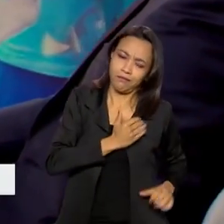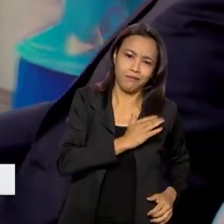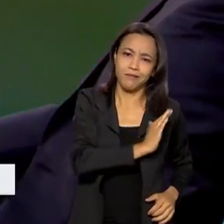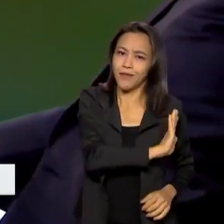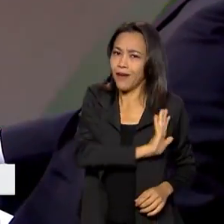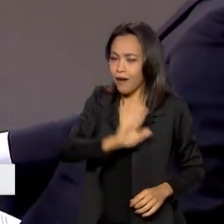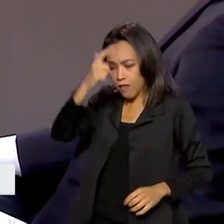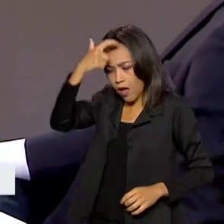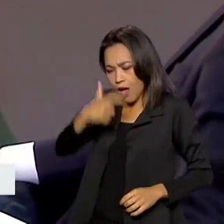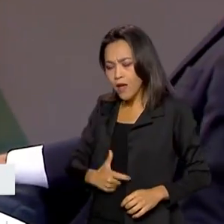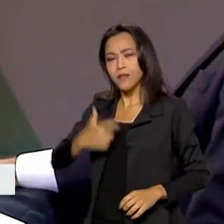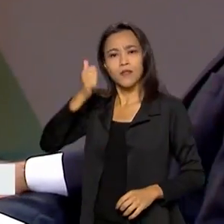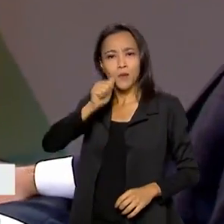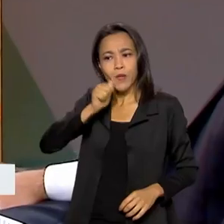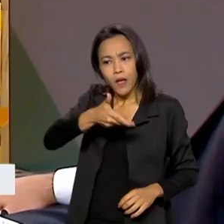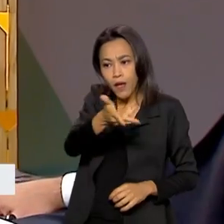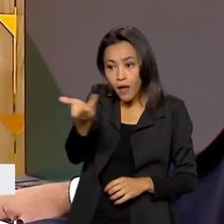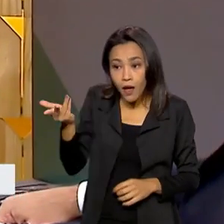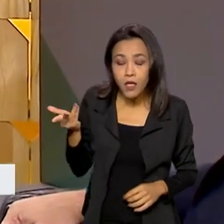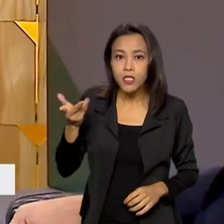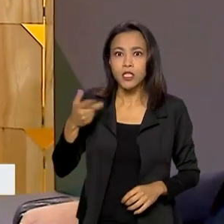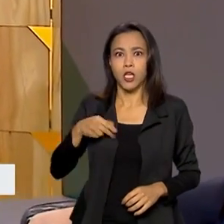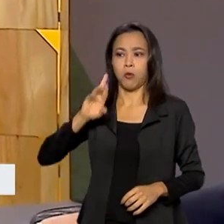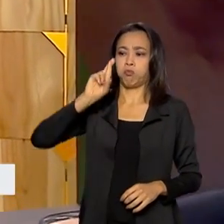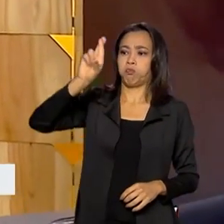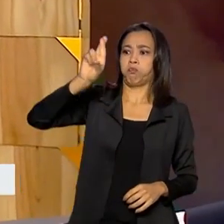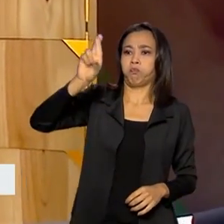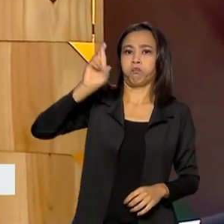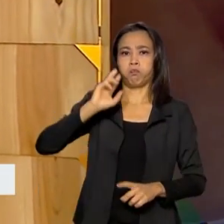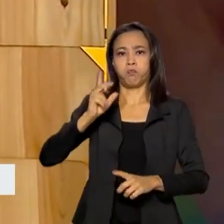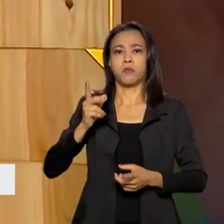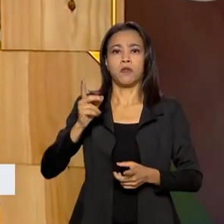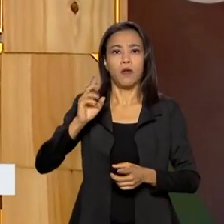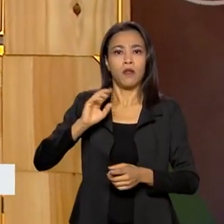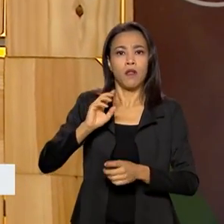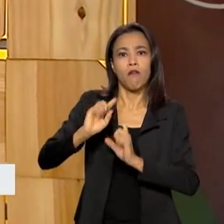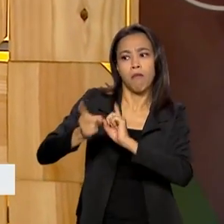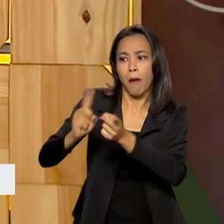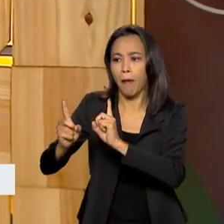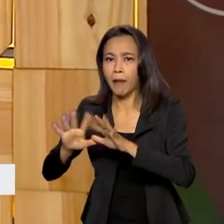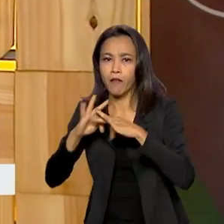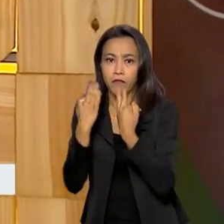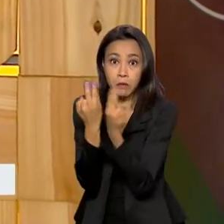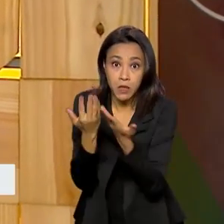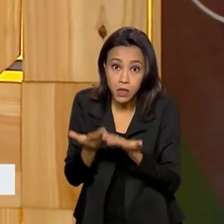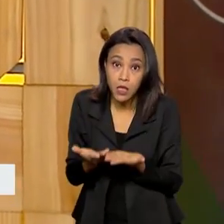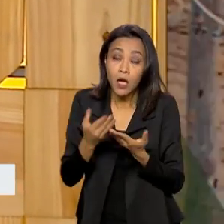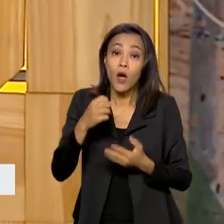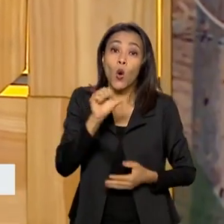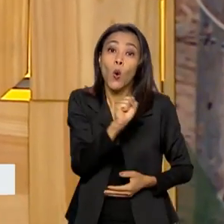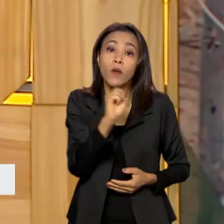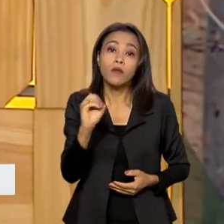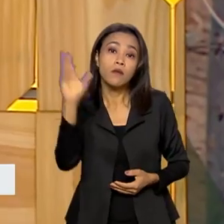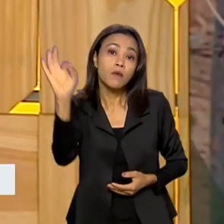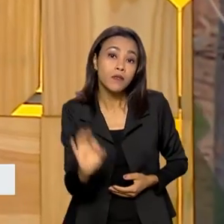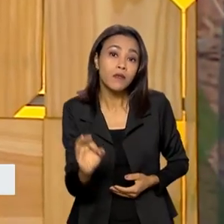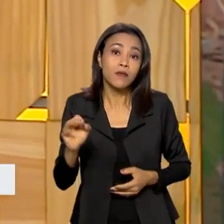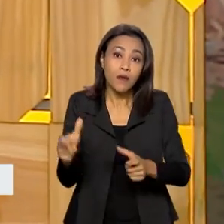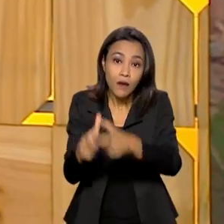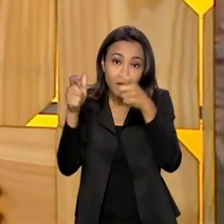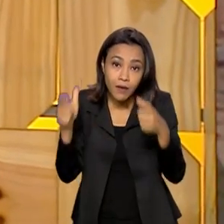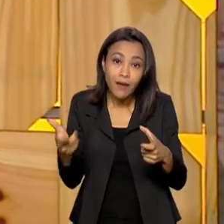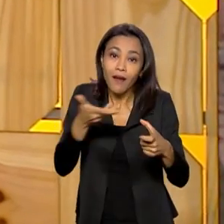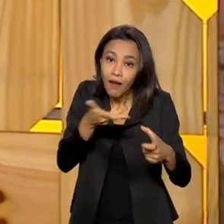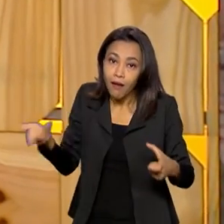família para essas mulheres que também é a maioria no programa auxílio Brasil mais de 80% dos responsáveis s familiares